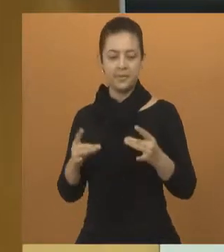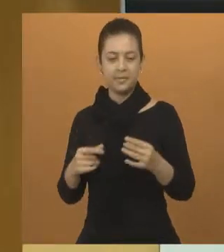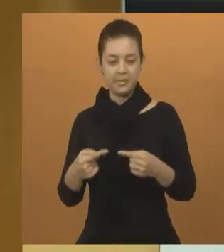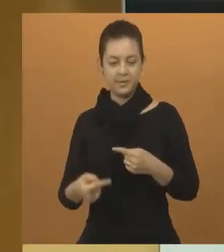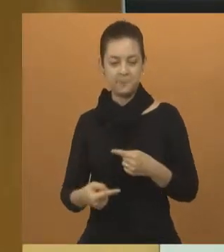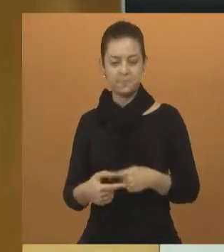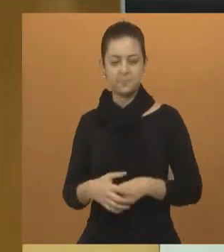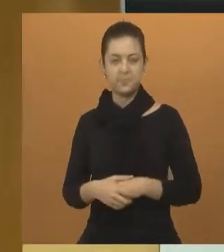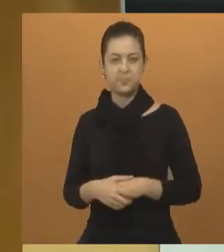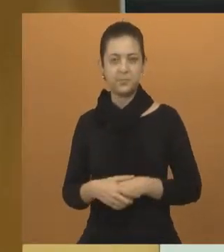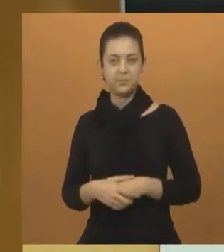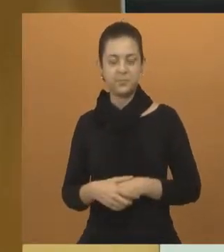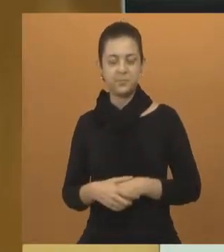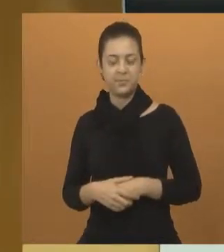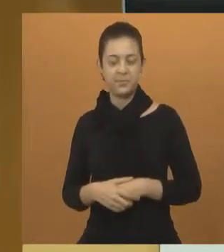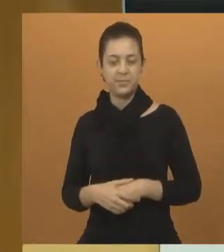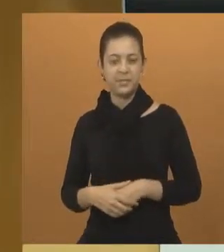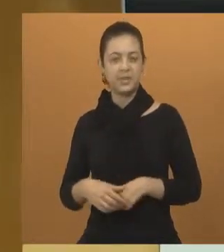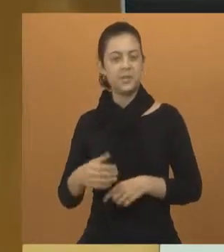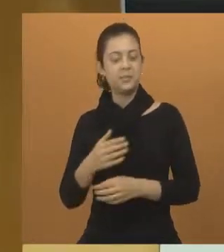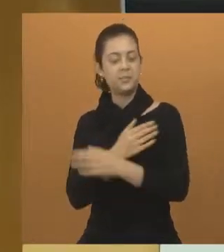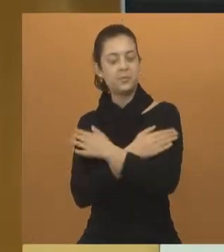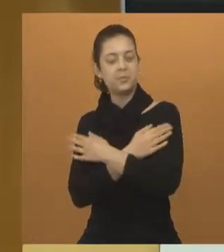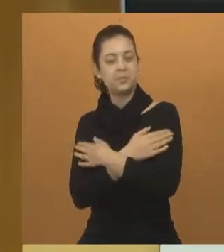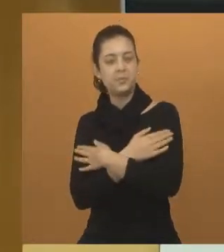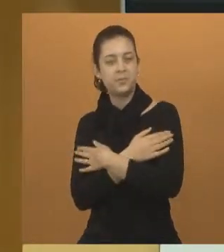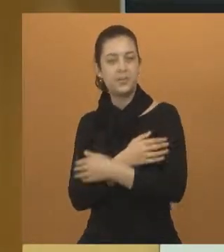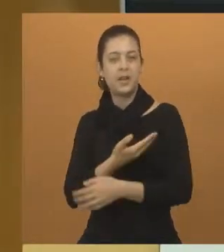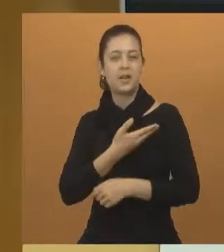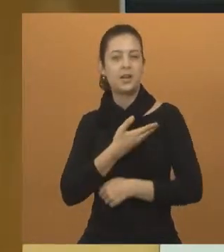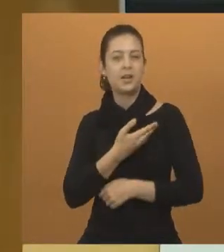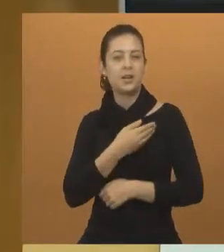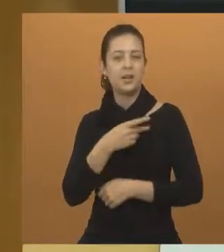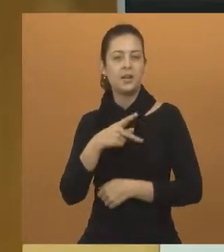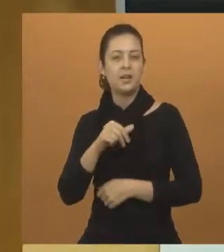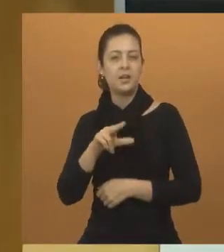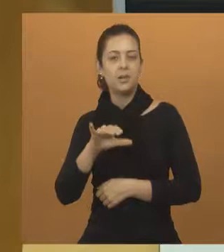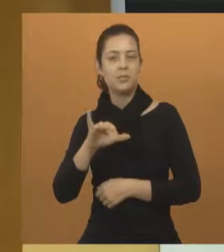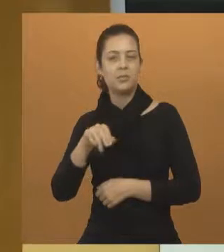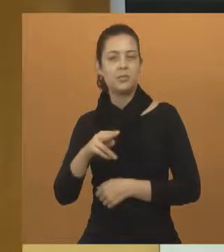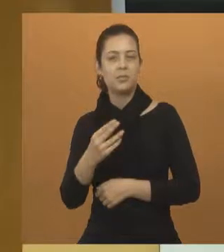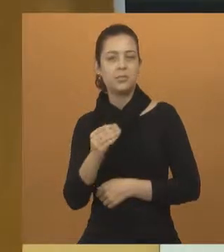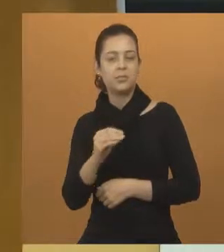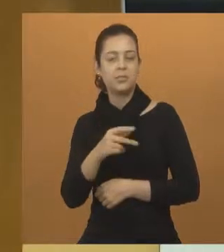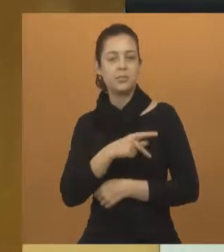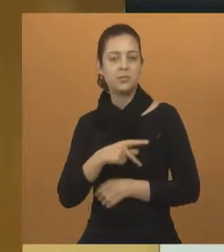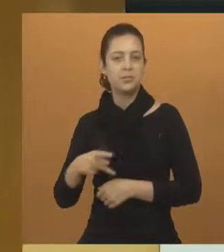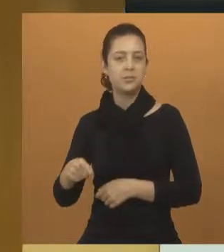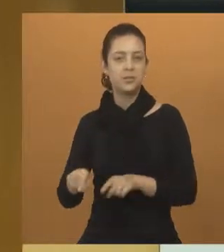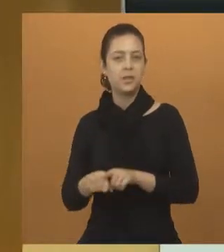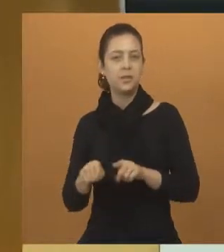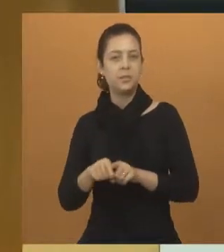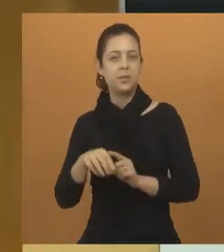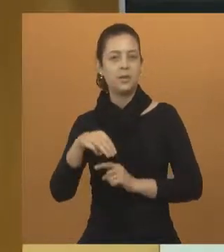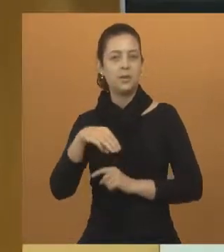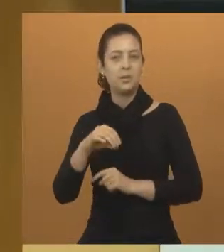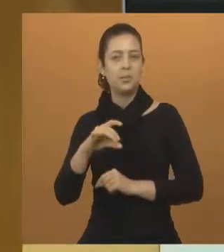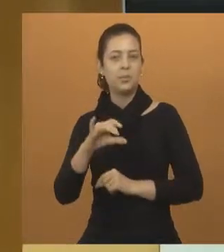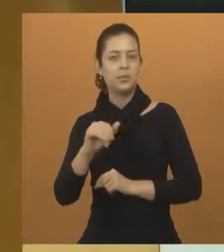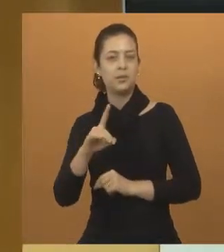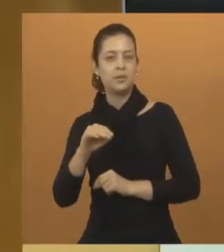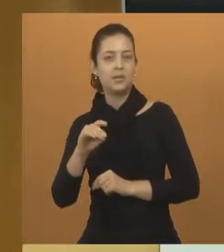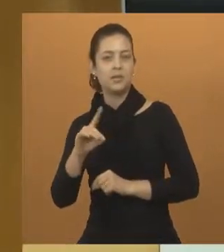já. E mandar um abraço para o nosso amigo Paulinho, presidente da Mocidade Independente, lá de São